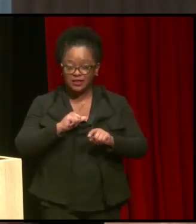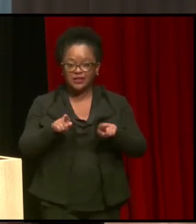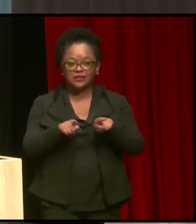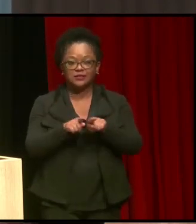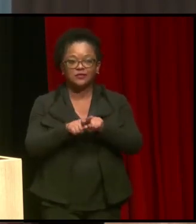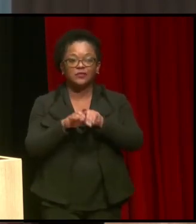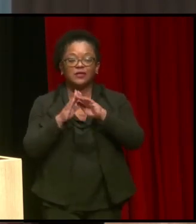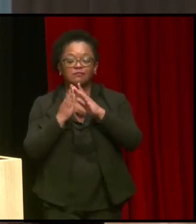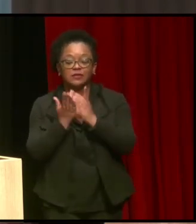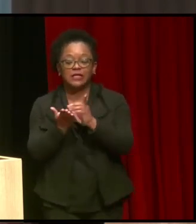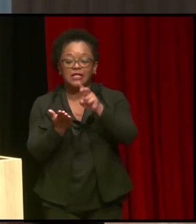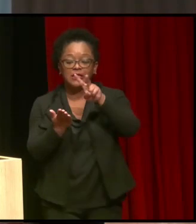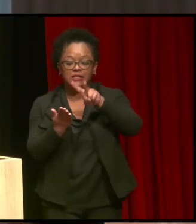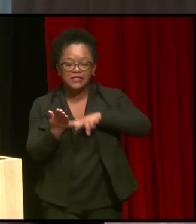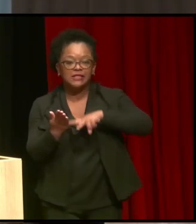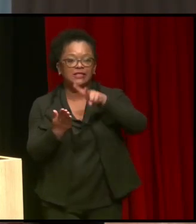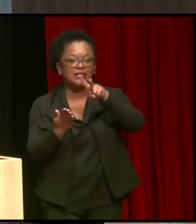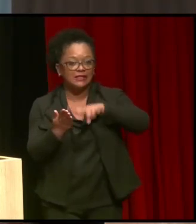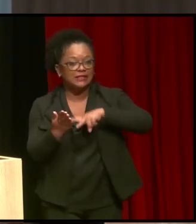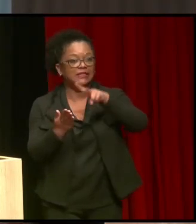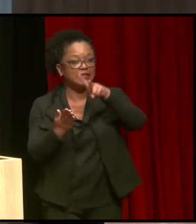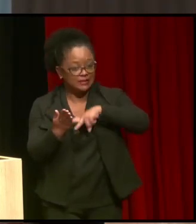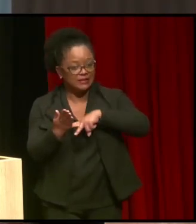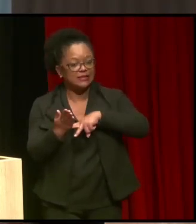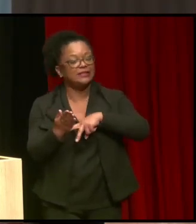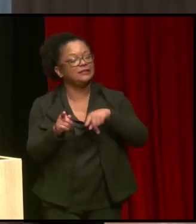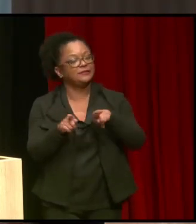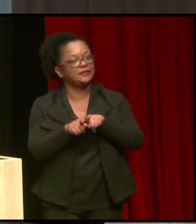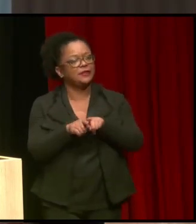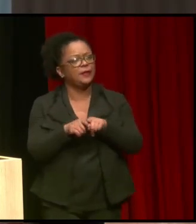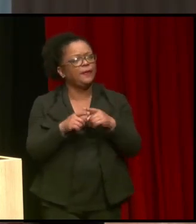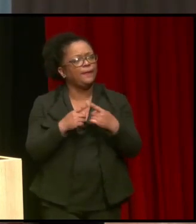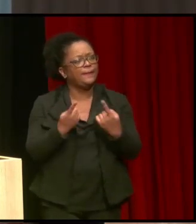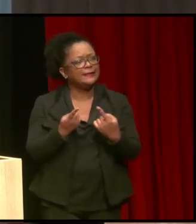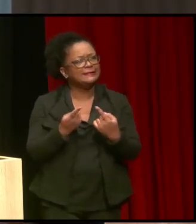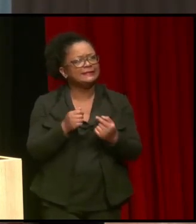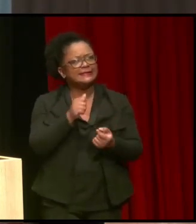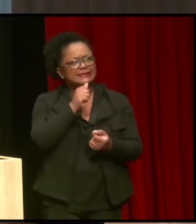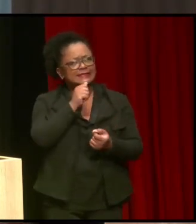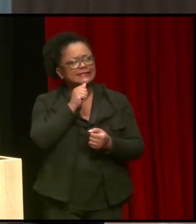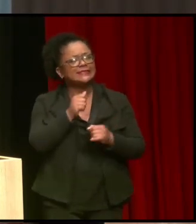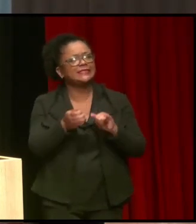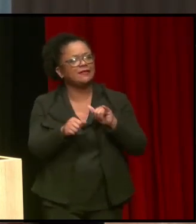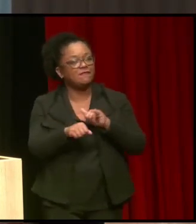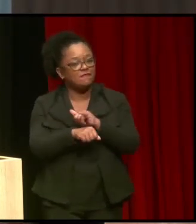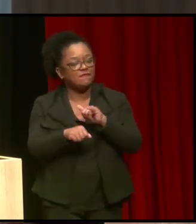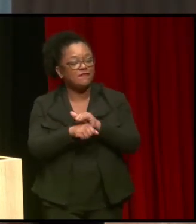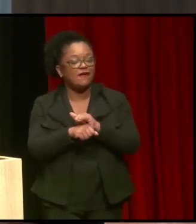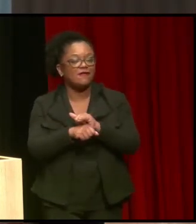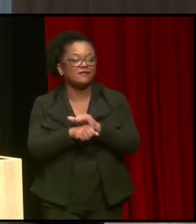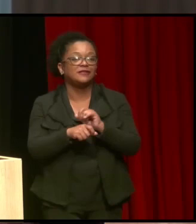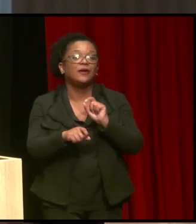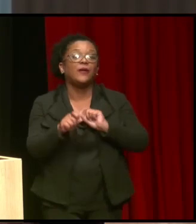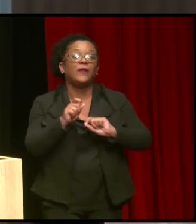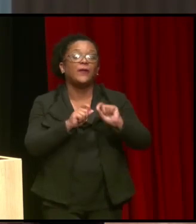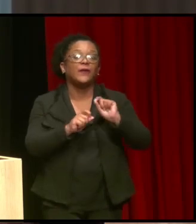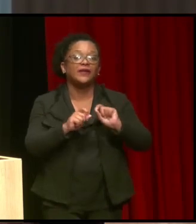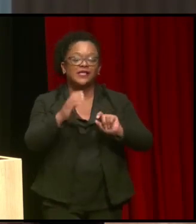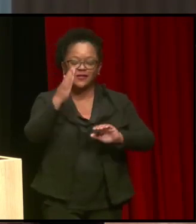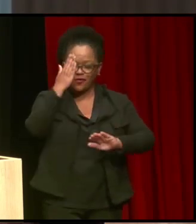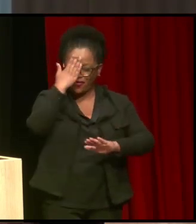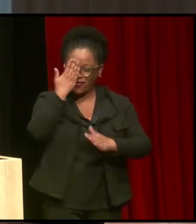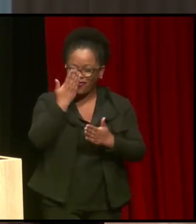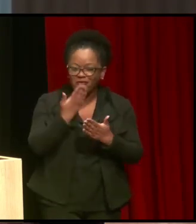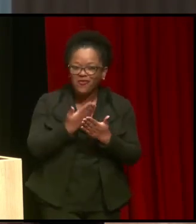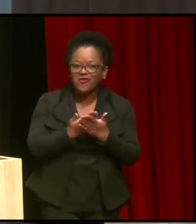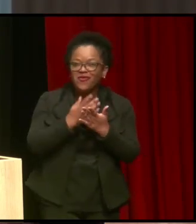ler. Mas só ler ainda não resolve nada. É importante confiar naquilo que está. Leia e confie